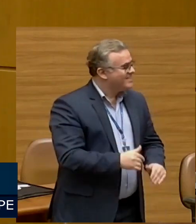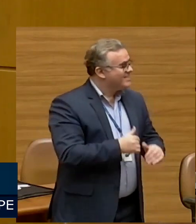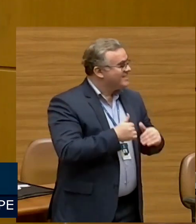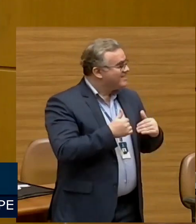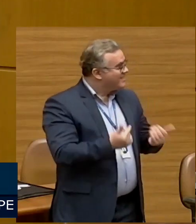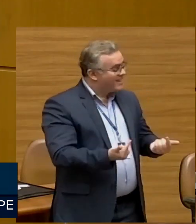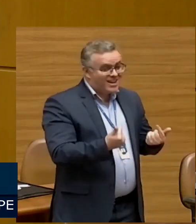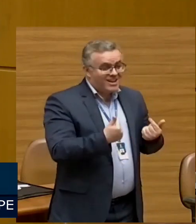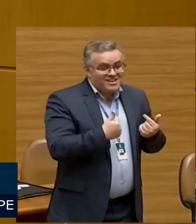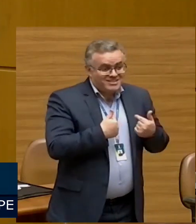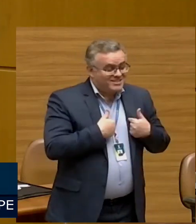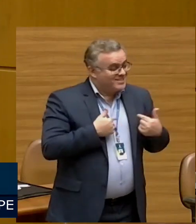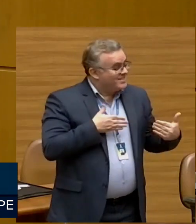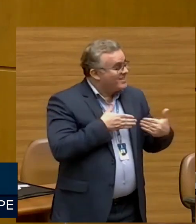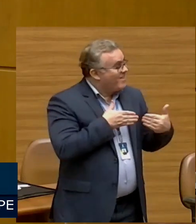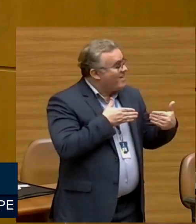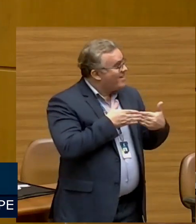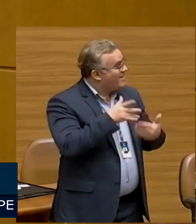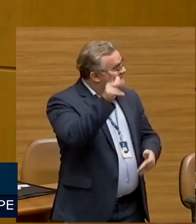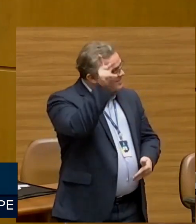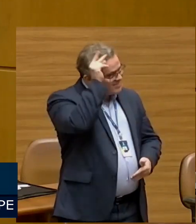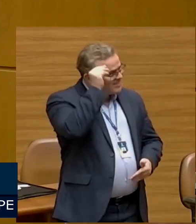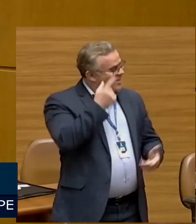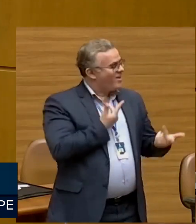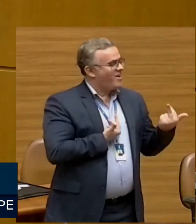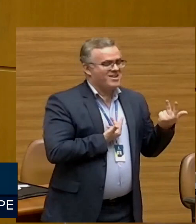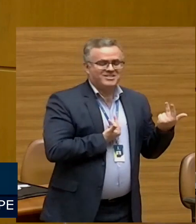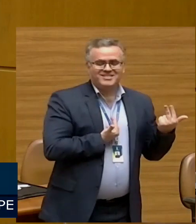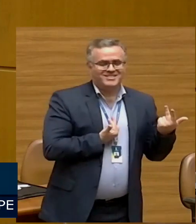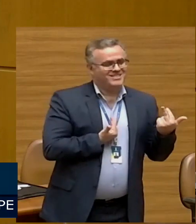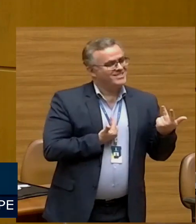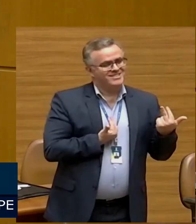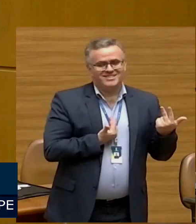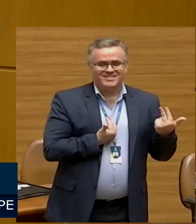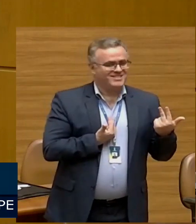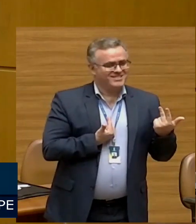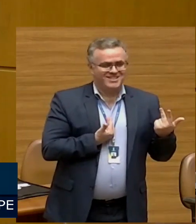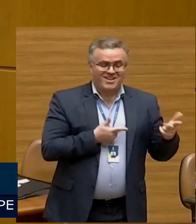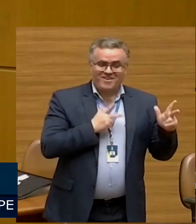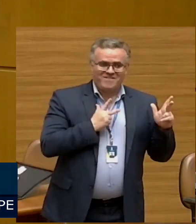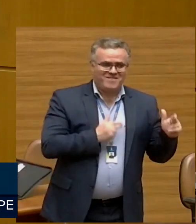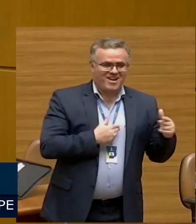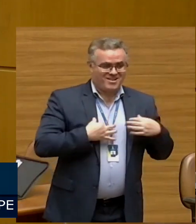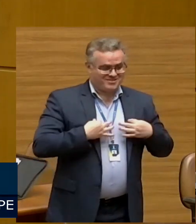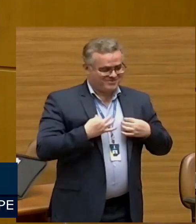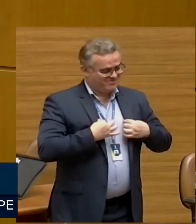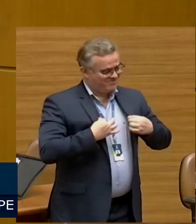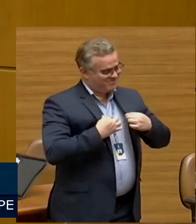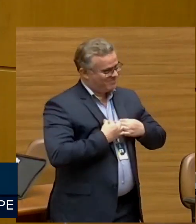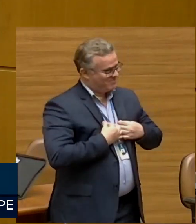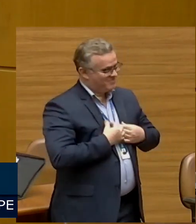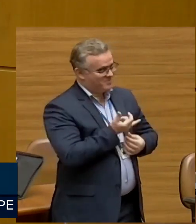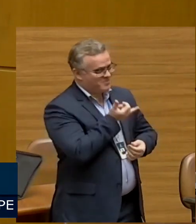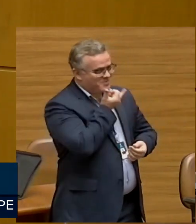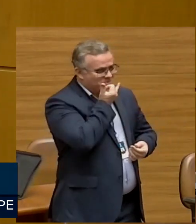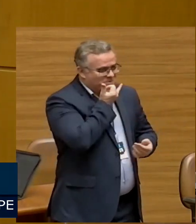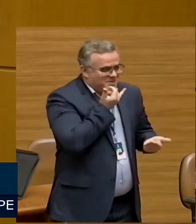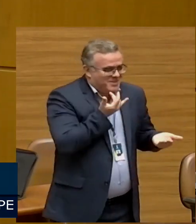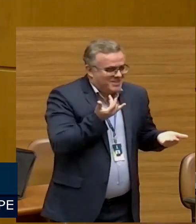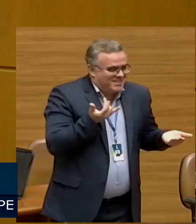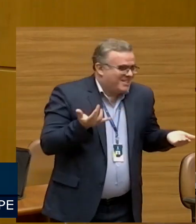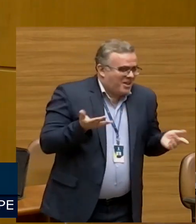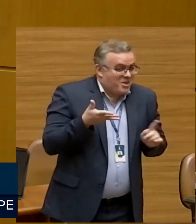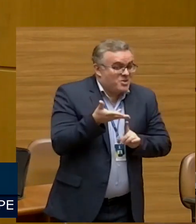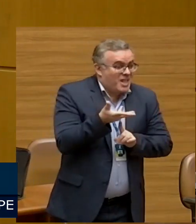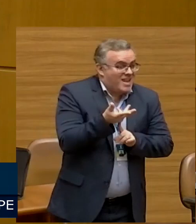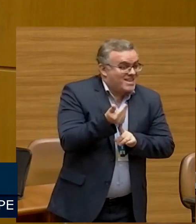estou em sintonia com Rubivânia, porque estamos aqui com o mesmo figurino. Desculpem a terminologia, porque eu sou das artes